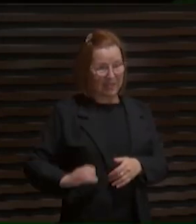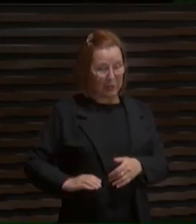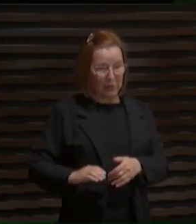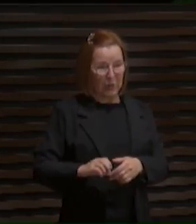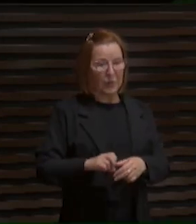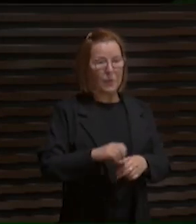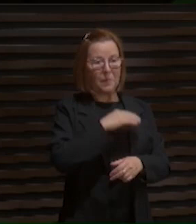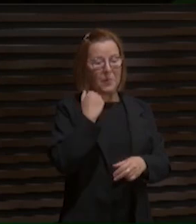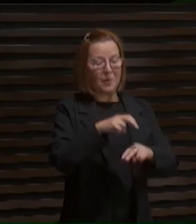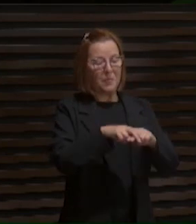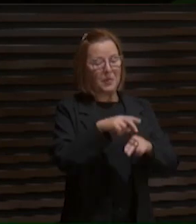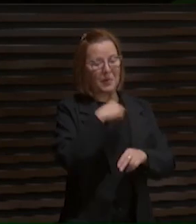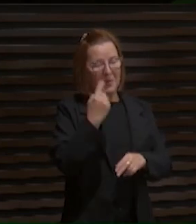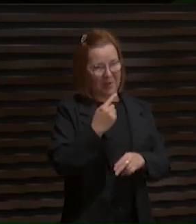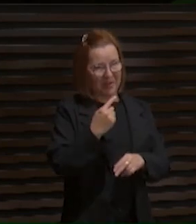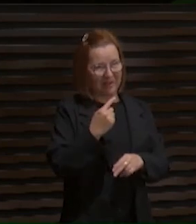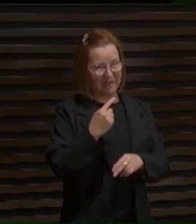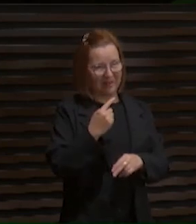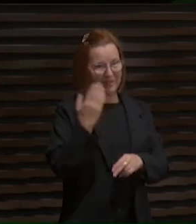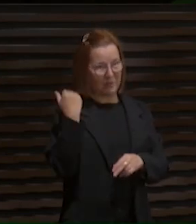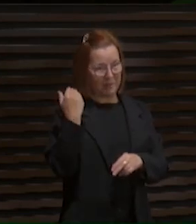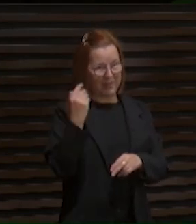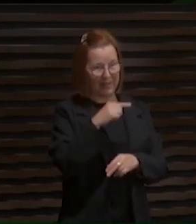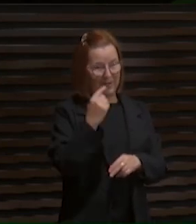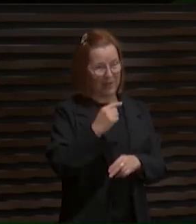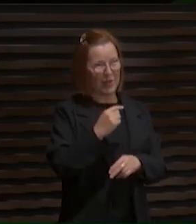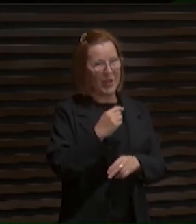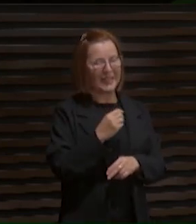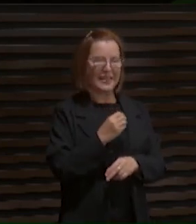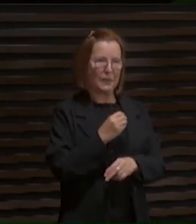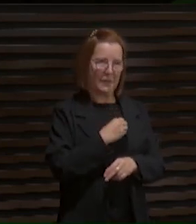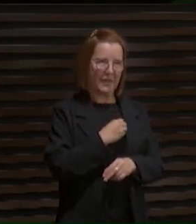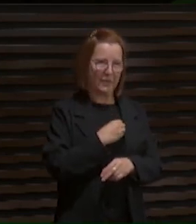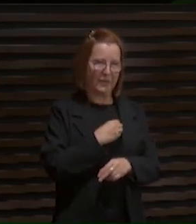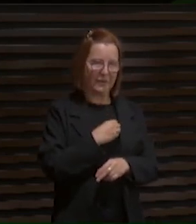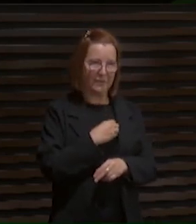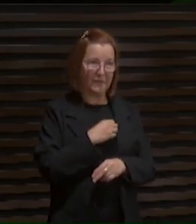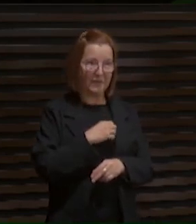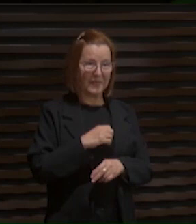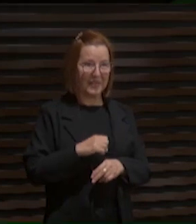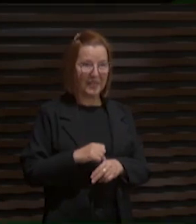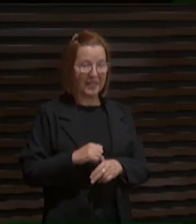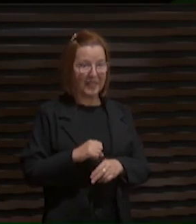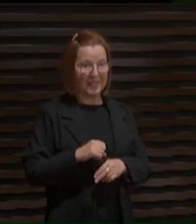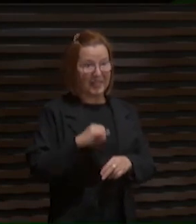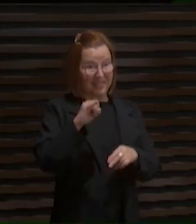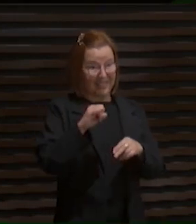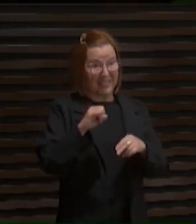pecadores. Se ele demonstrou esse tão grande amor quando éramos totalmente incapazes de praticar o bem,